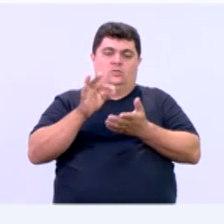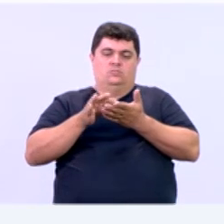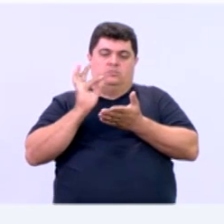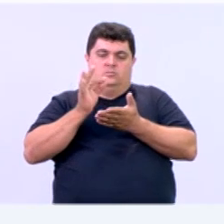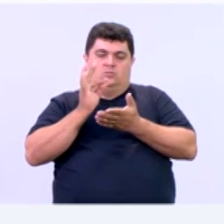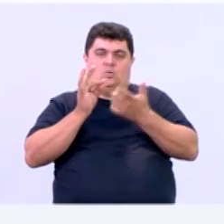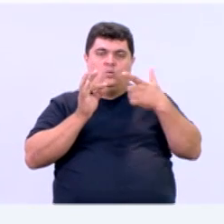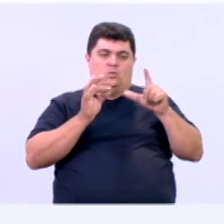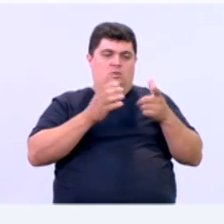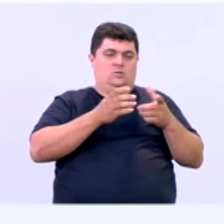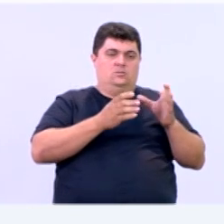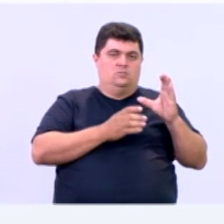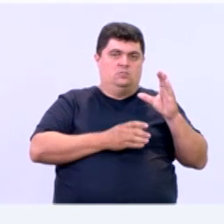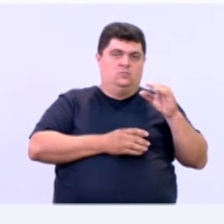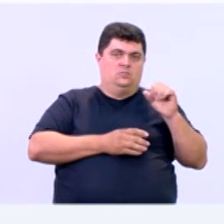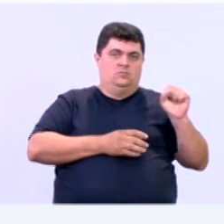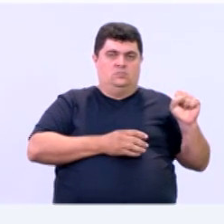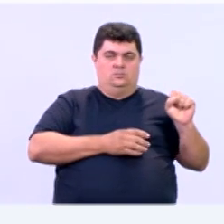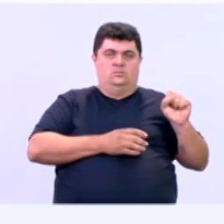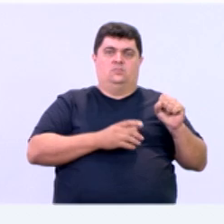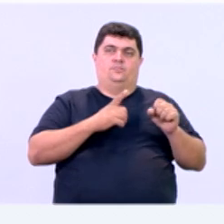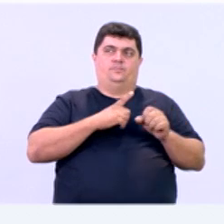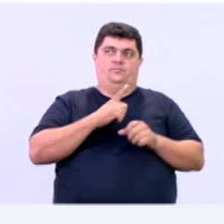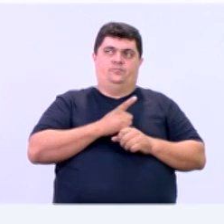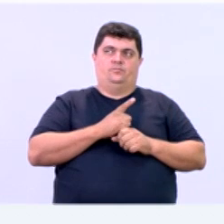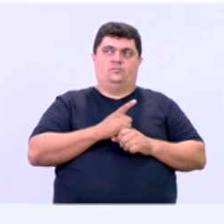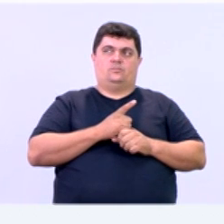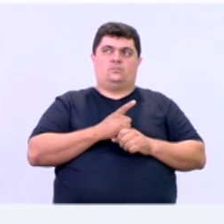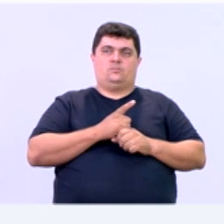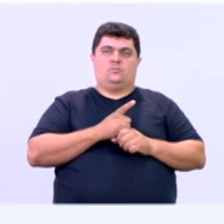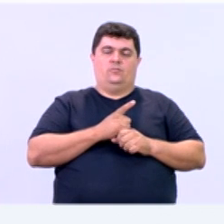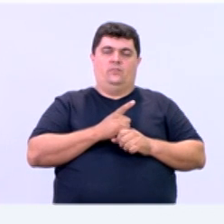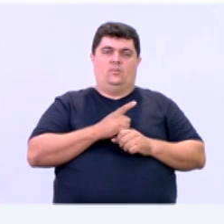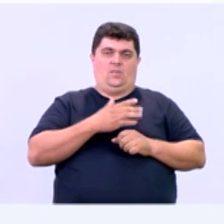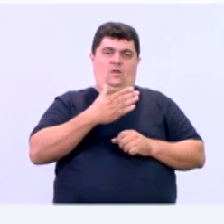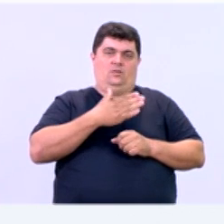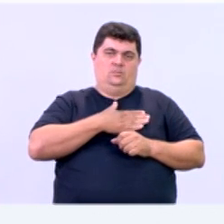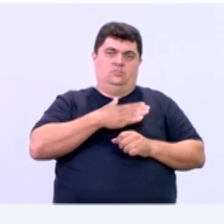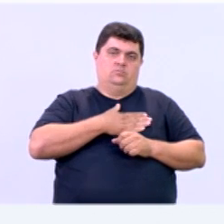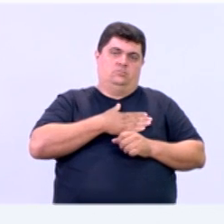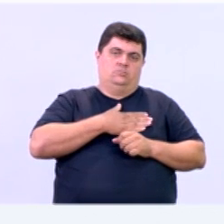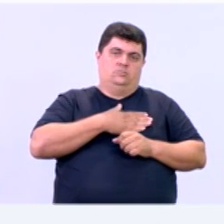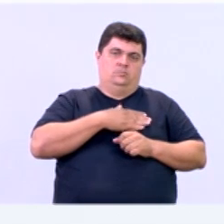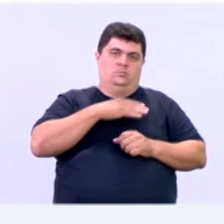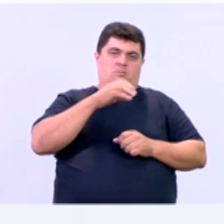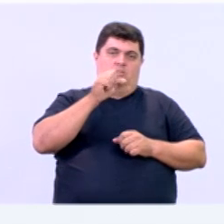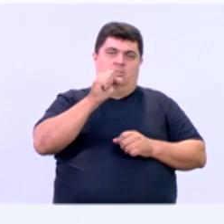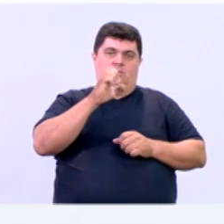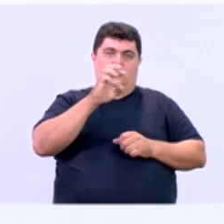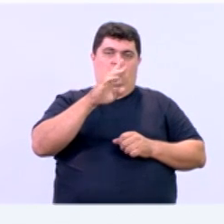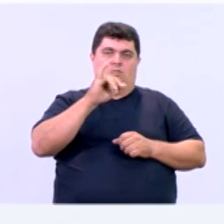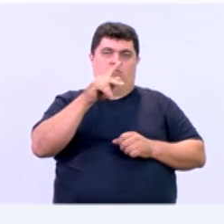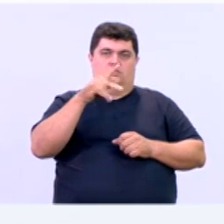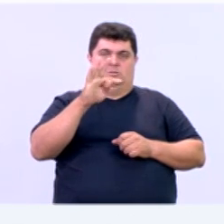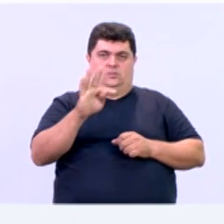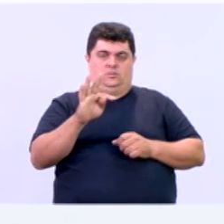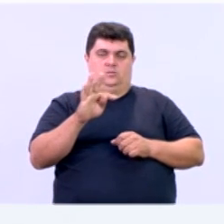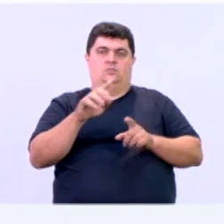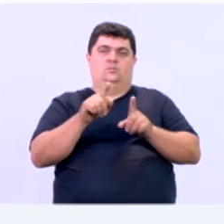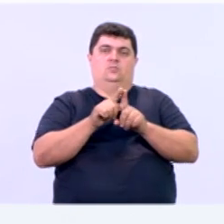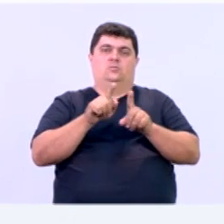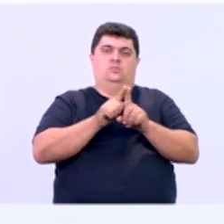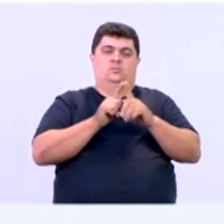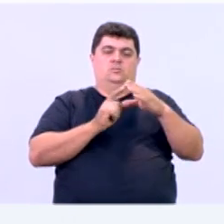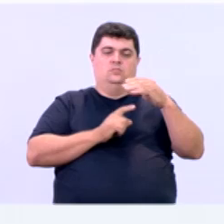outra para CSS. Então, nós temos aqui o meu script, que é o nome do nosso arquivo de script,